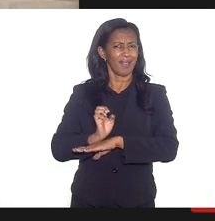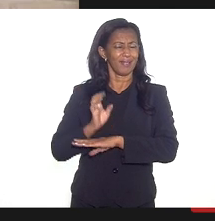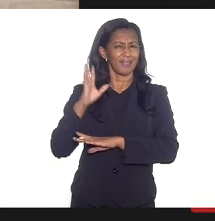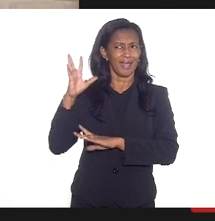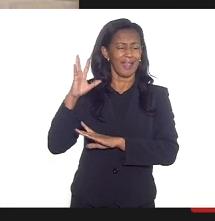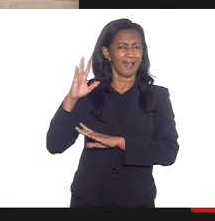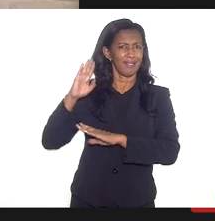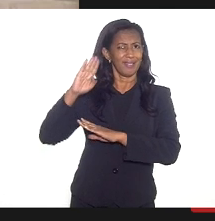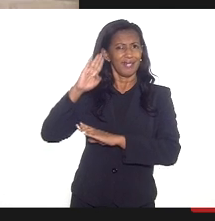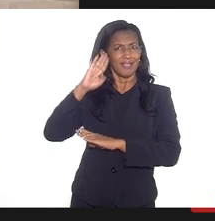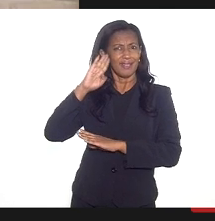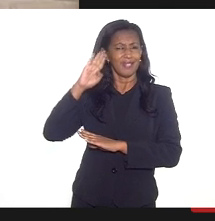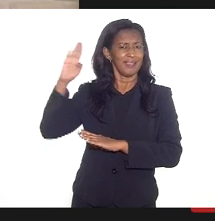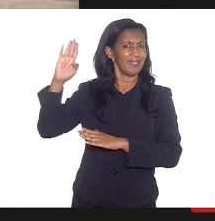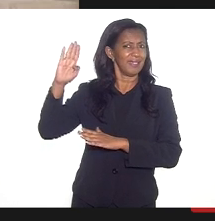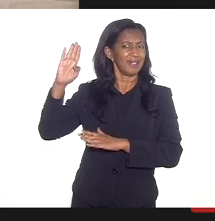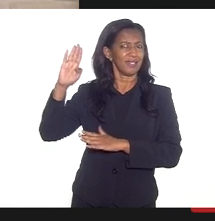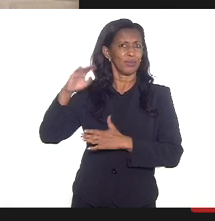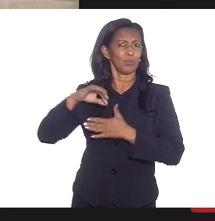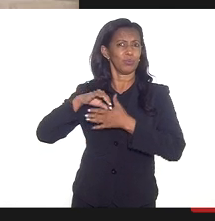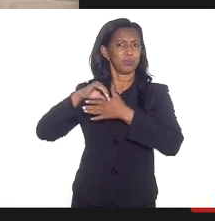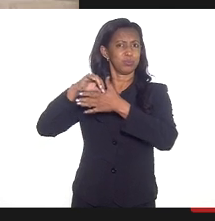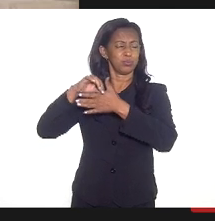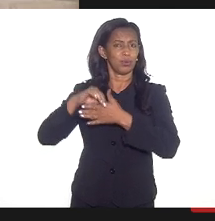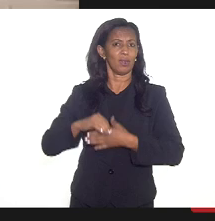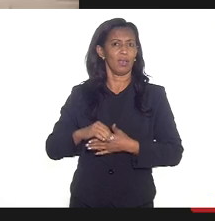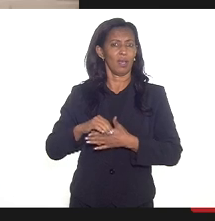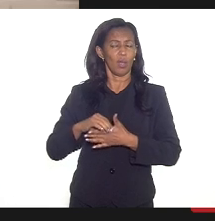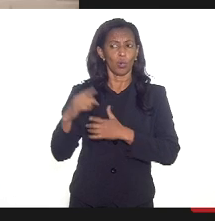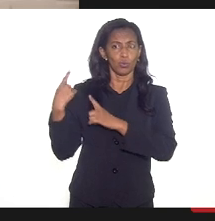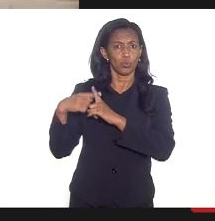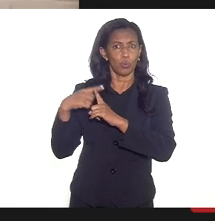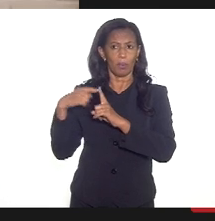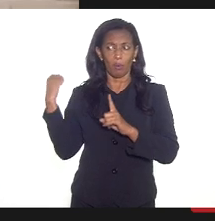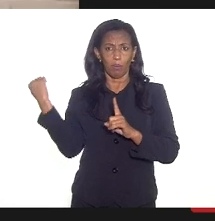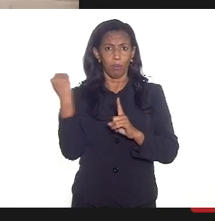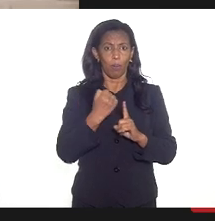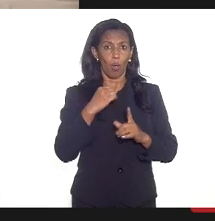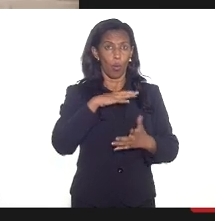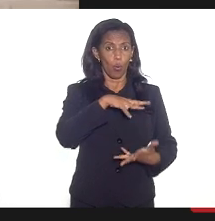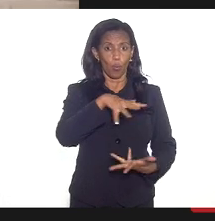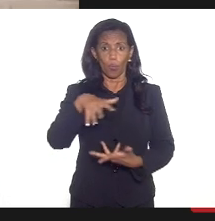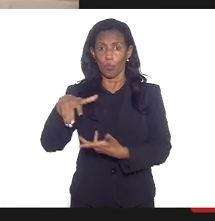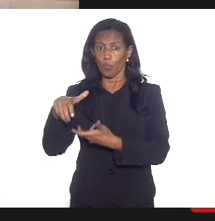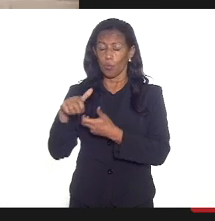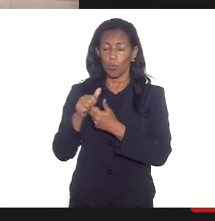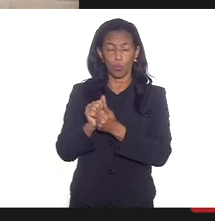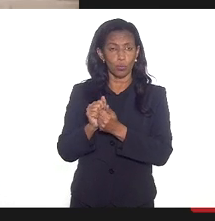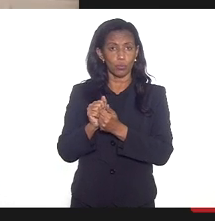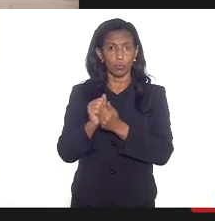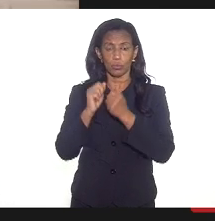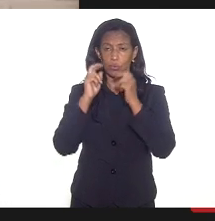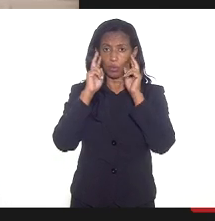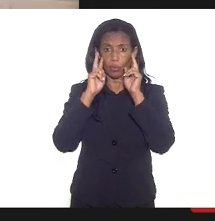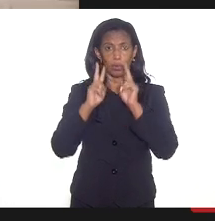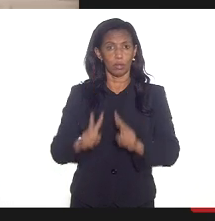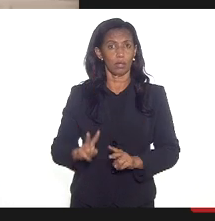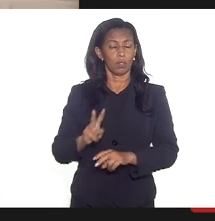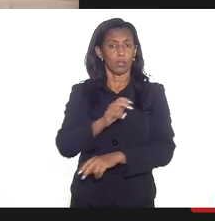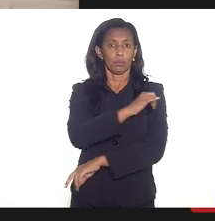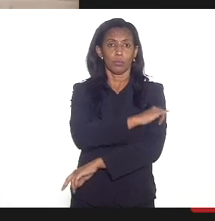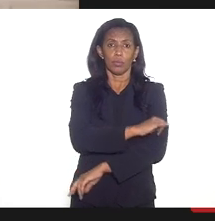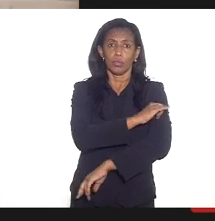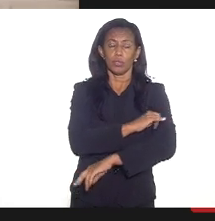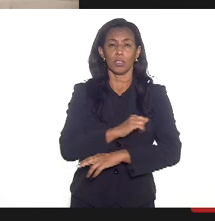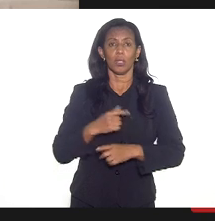encabeçando as causas de feminicídio. O mundo inteiro está com o olho voltado para o Rio de Janeiro por